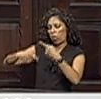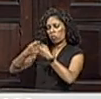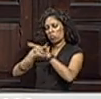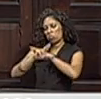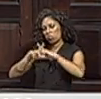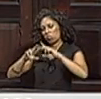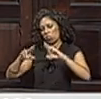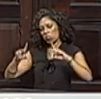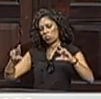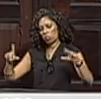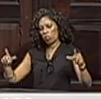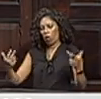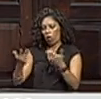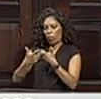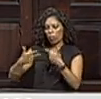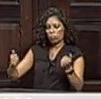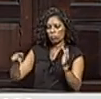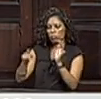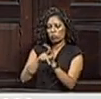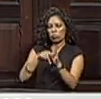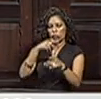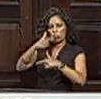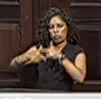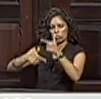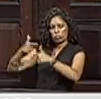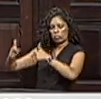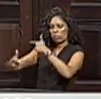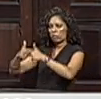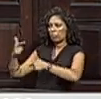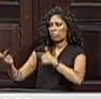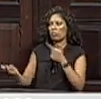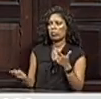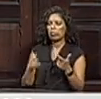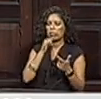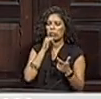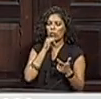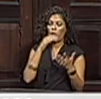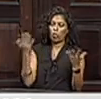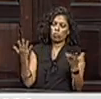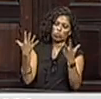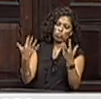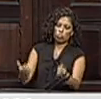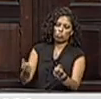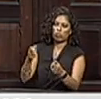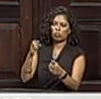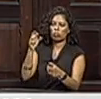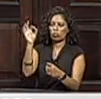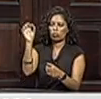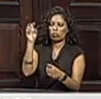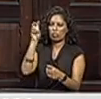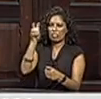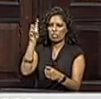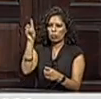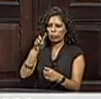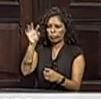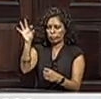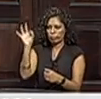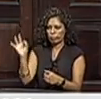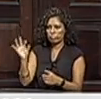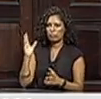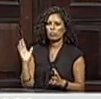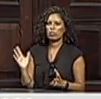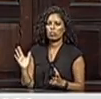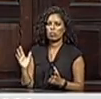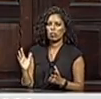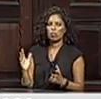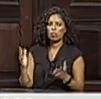essa casa demonstra quando consegue os 5% e quando tem conseguido várias outras conquistas, dando uma demonstração que é um estado